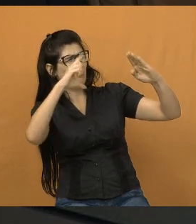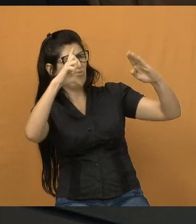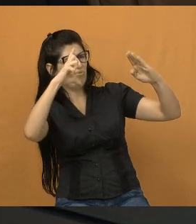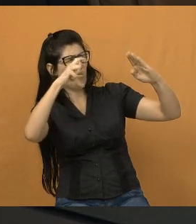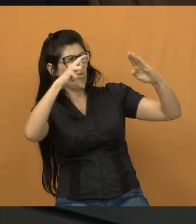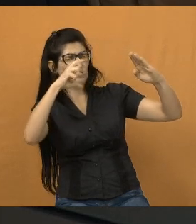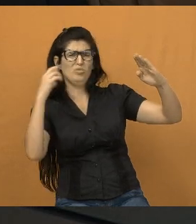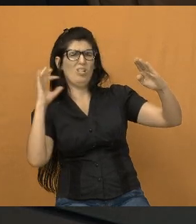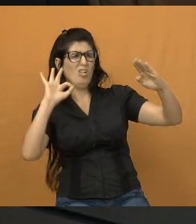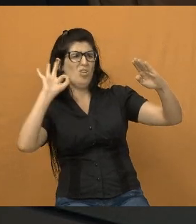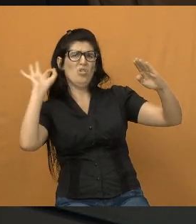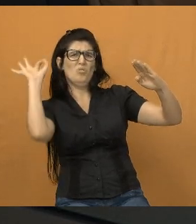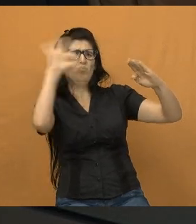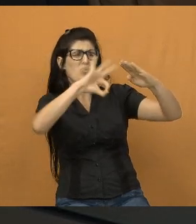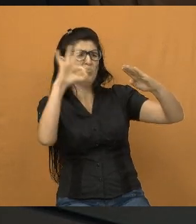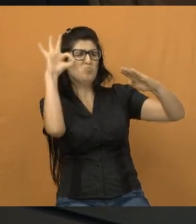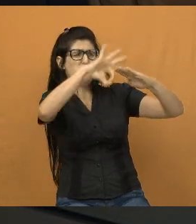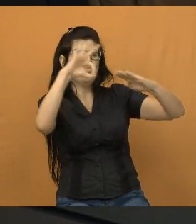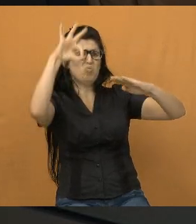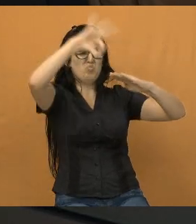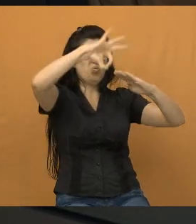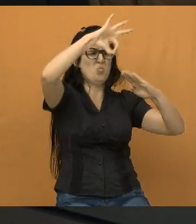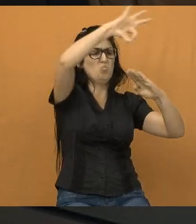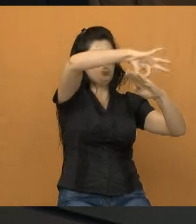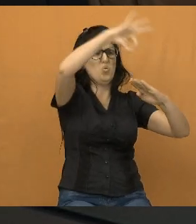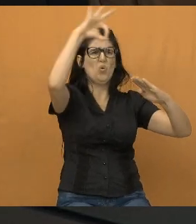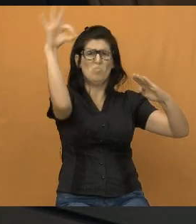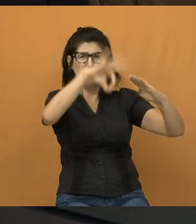desses pernilongos que está entrando na casa dela, ela tem medo